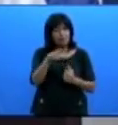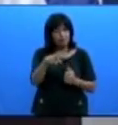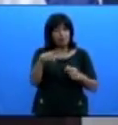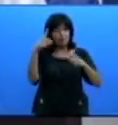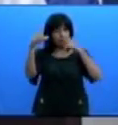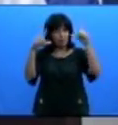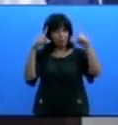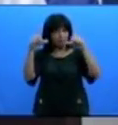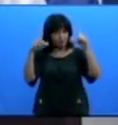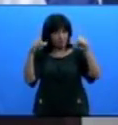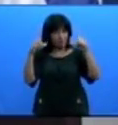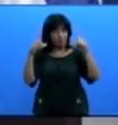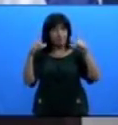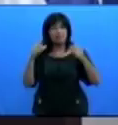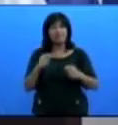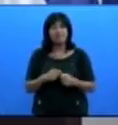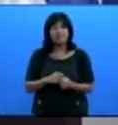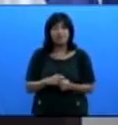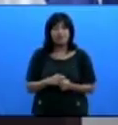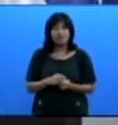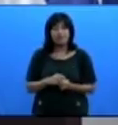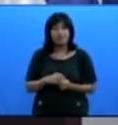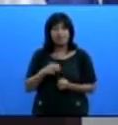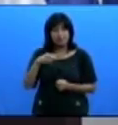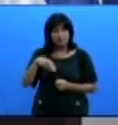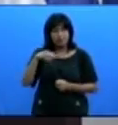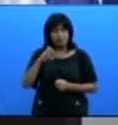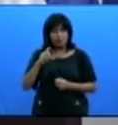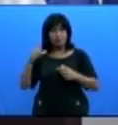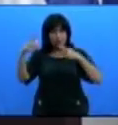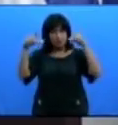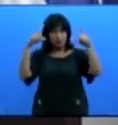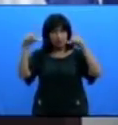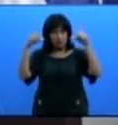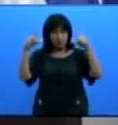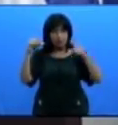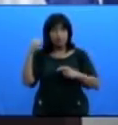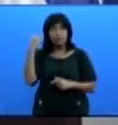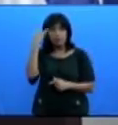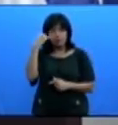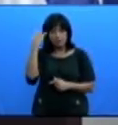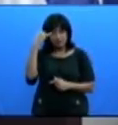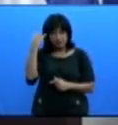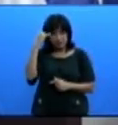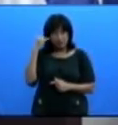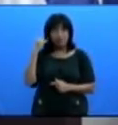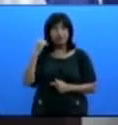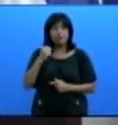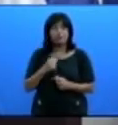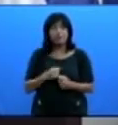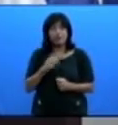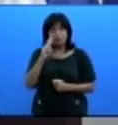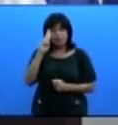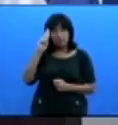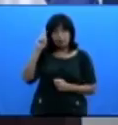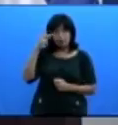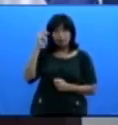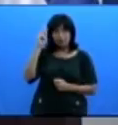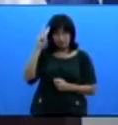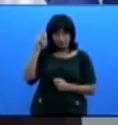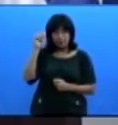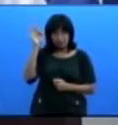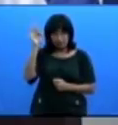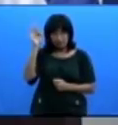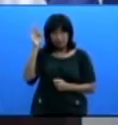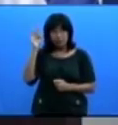canal 96 do Sistema NET de Televisão por Cabo, pela TV Birigui, canal 19 do Sistema UHF, pela